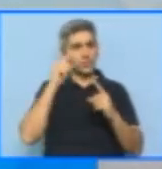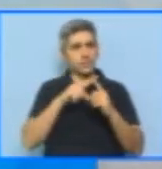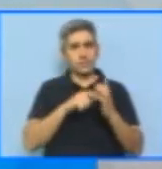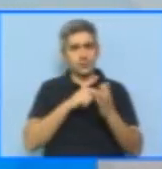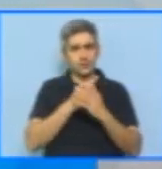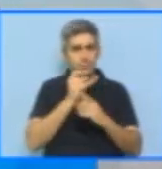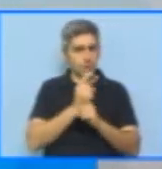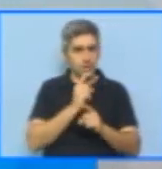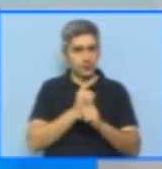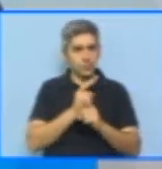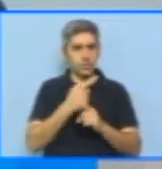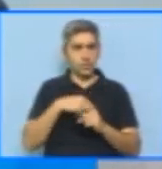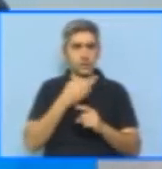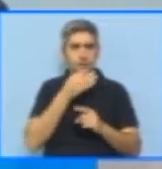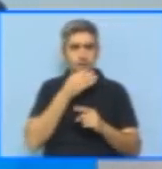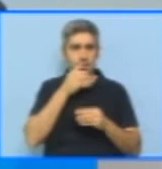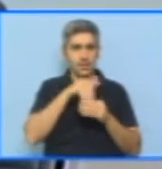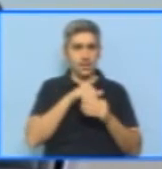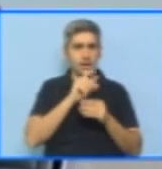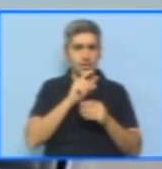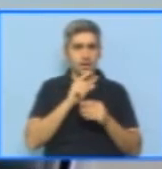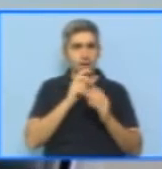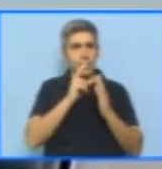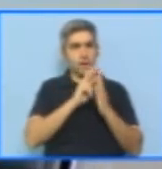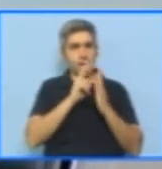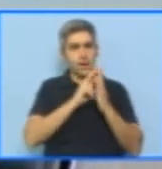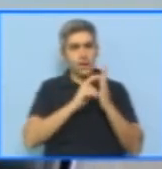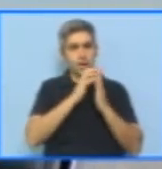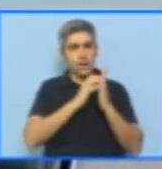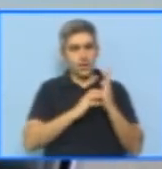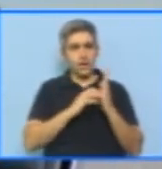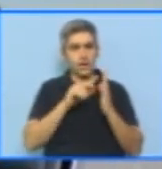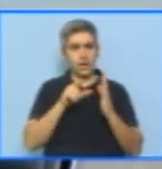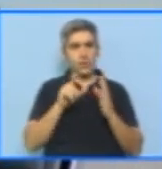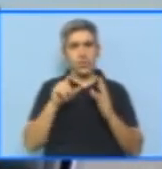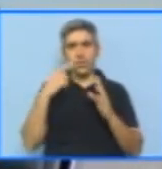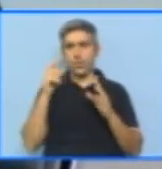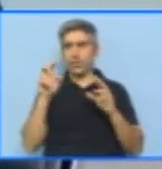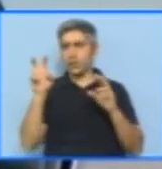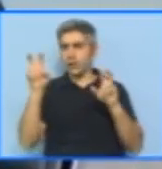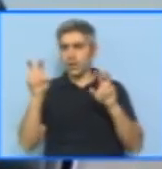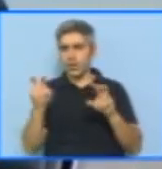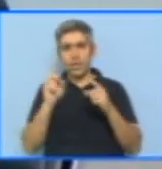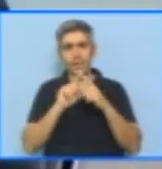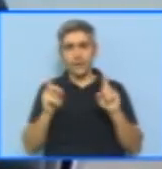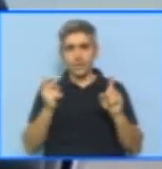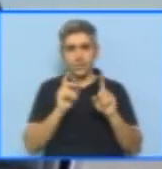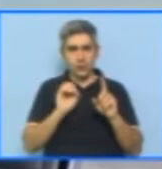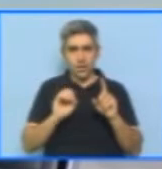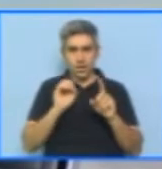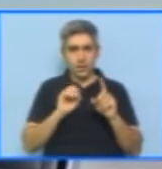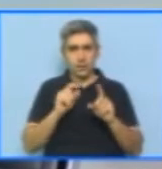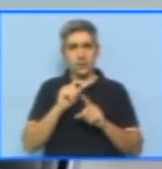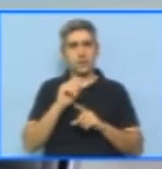sempre o mesmo, dizemos nós internamente, que é, lendo, de facto, uma notícia da Agência Eclésia ou de outra notícia, não se encontrem diferenças no